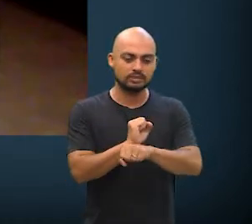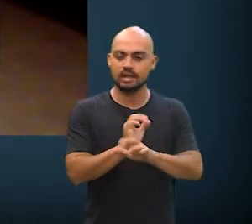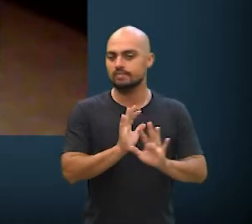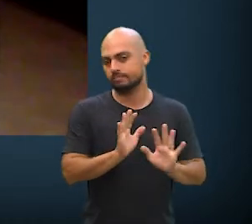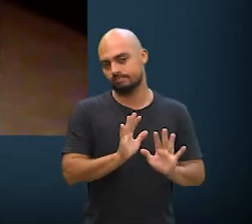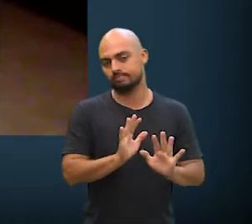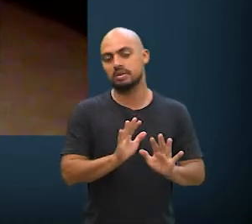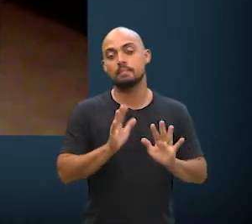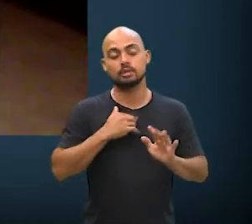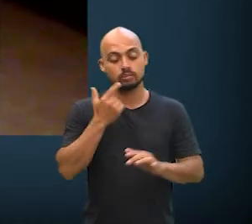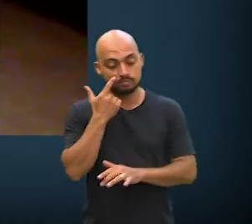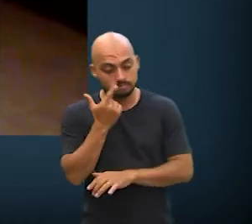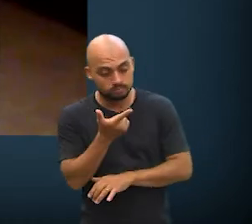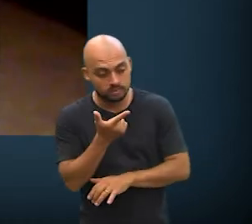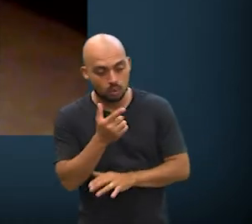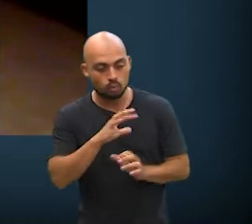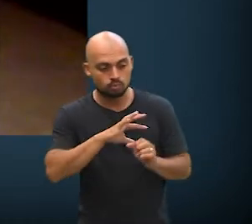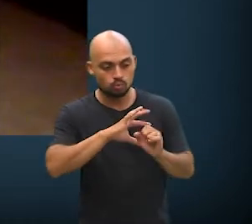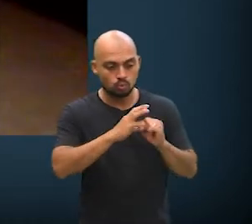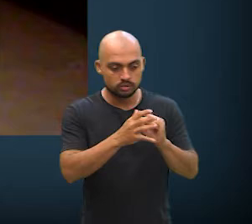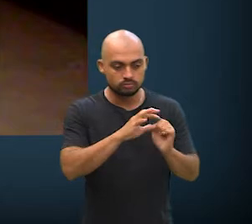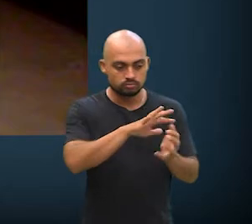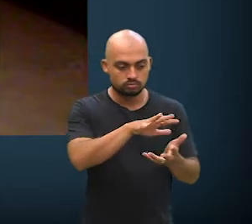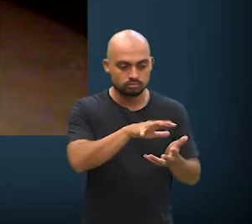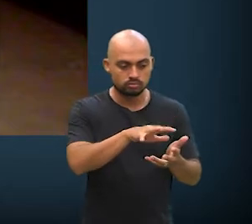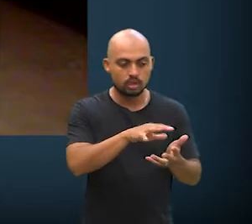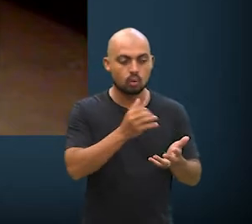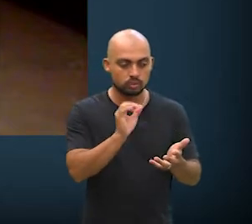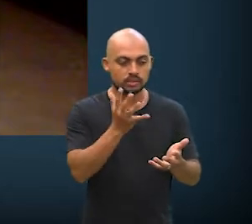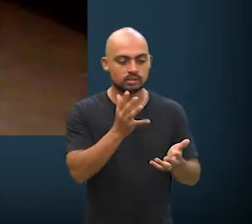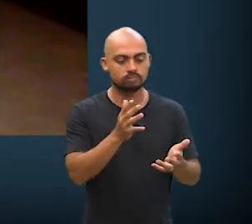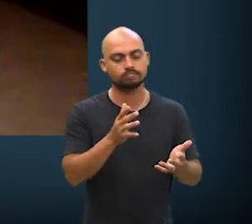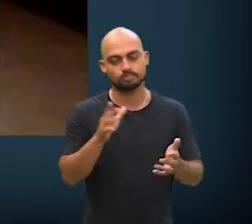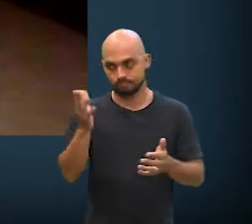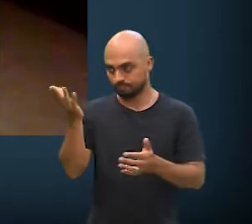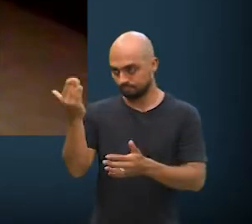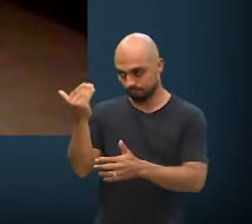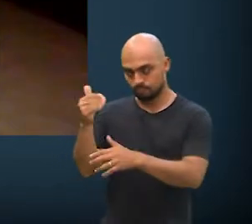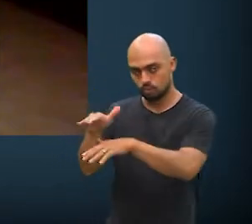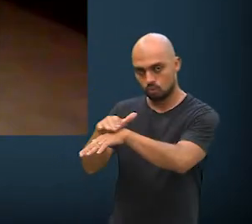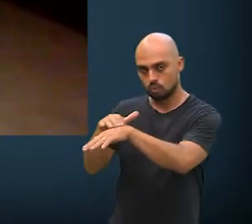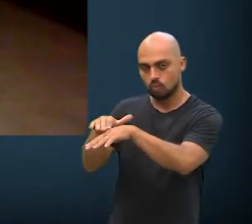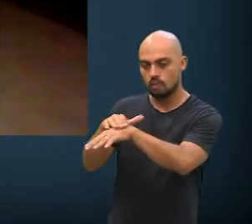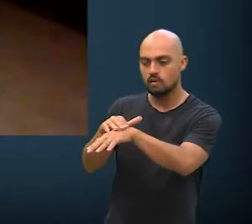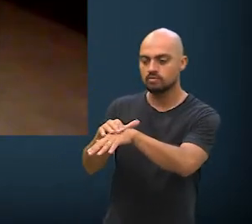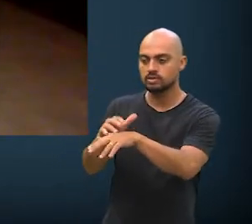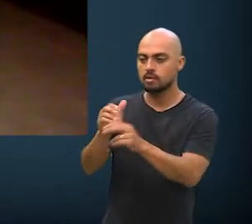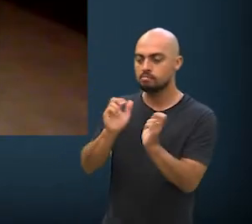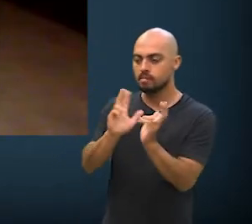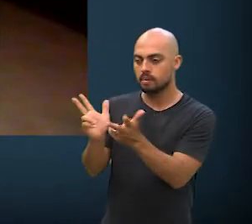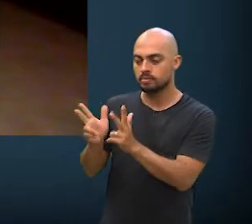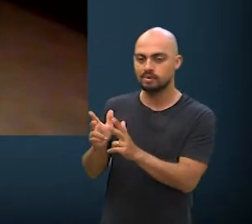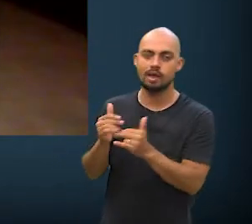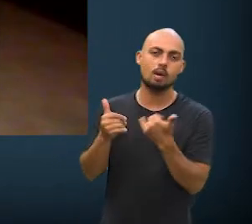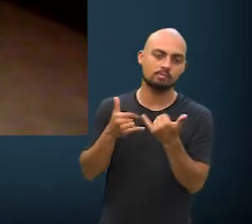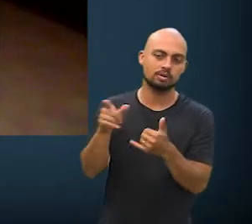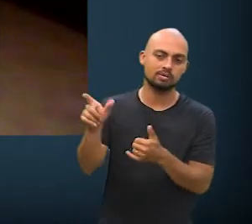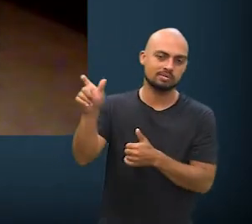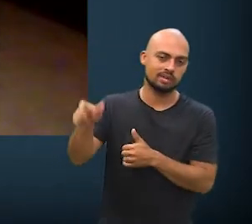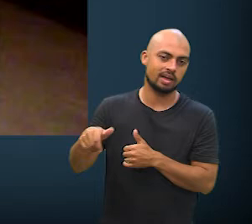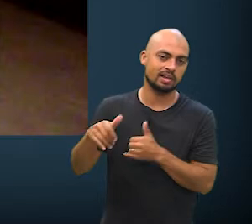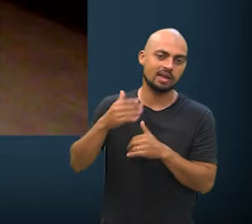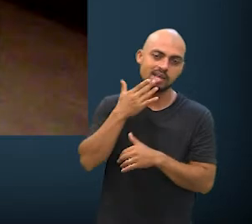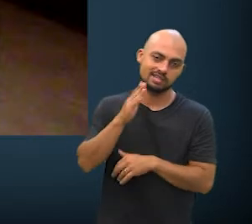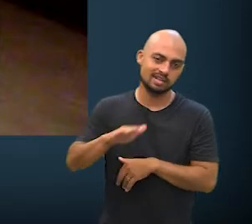poxa, beleza, aconteceu isso, eu preciso falar com as minhas crianças, porque eu brinco que todo mundo é minhas crianças, entendeu? Então, quando eu olho uma